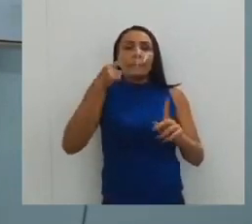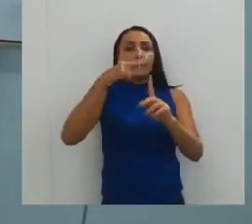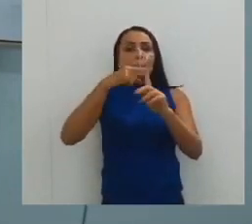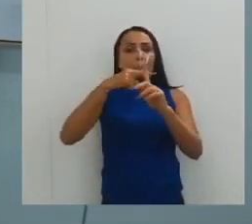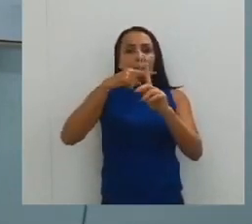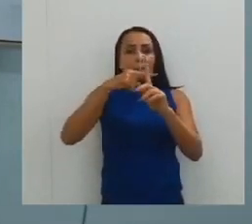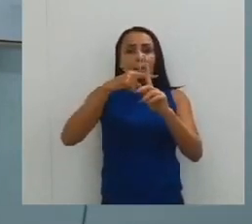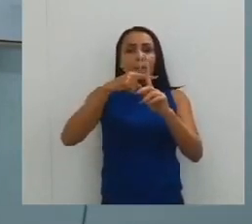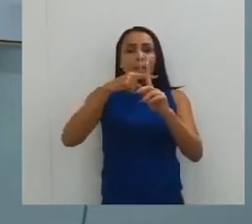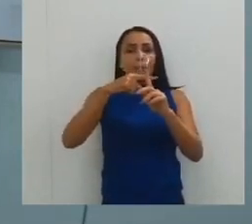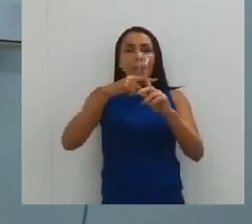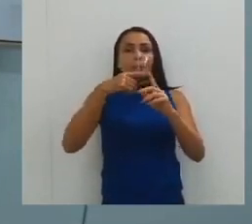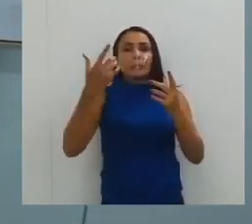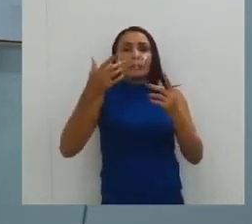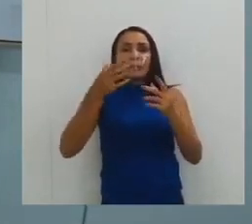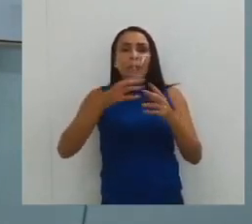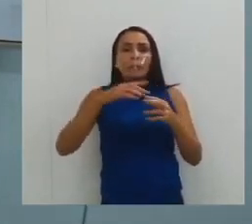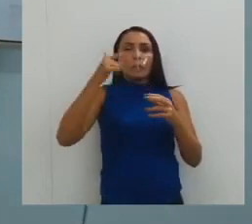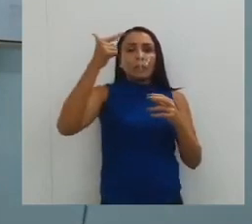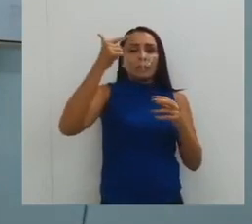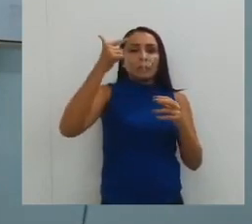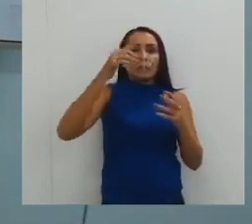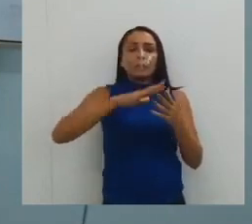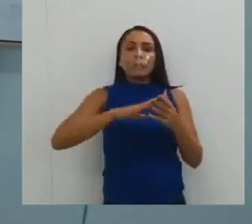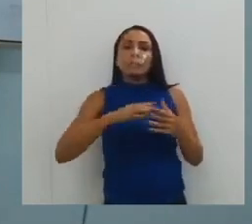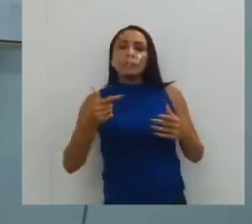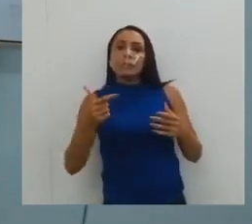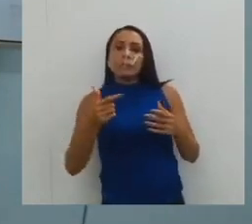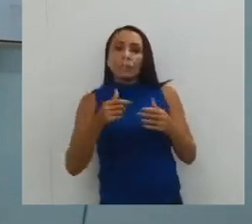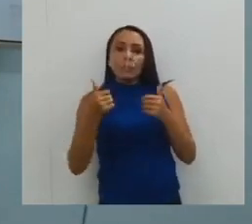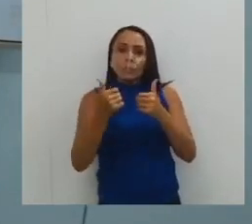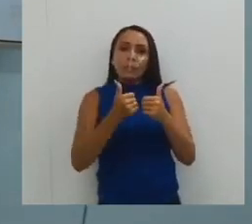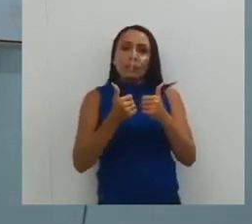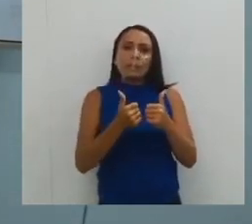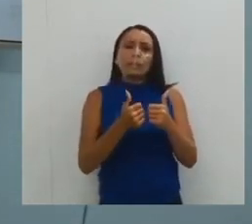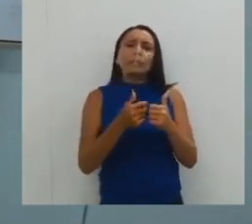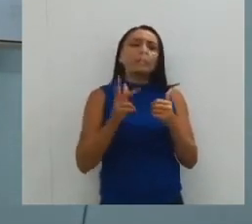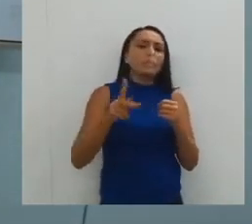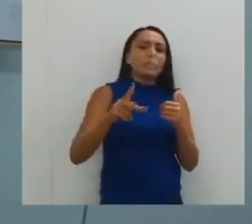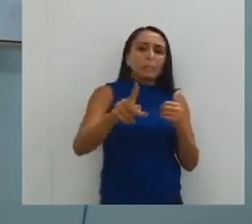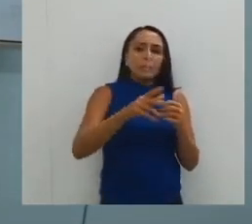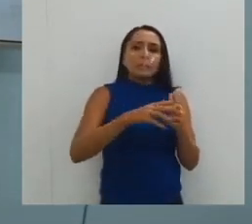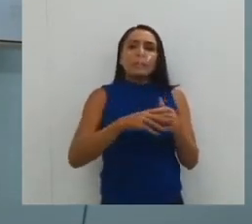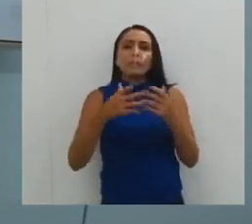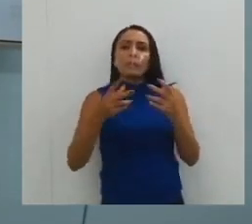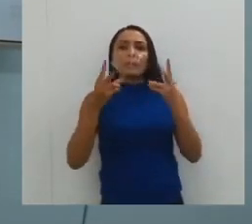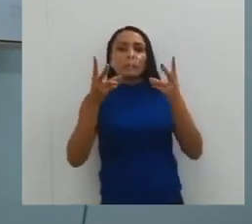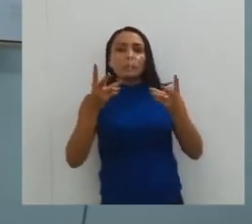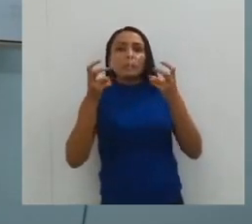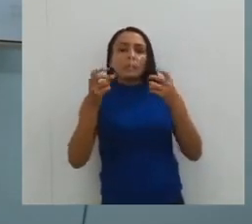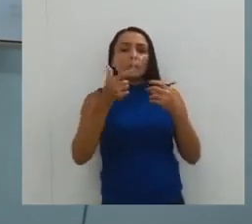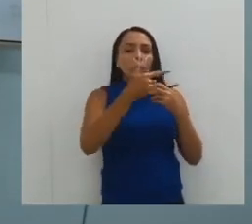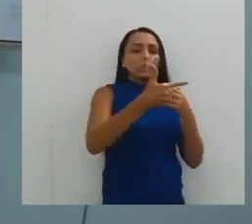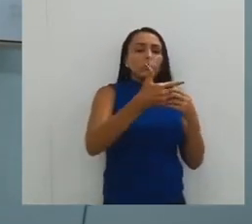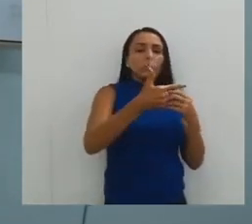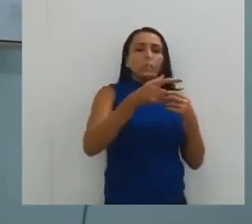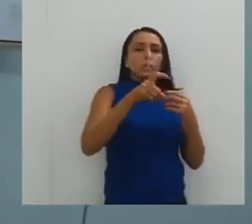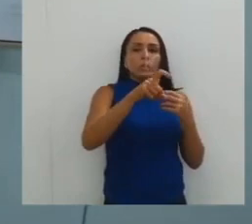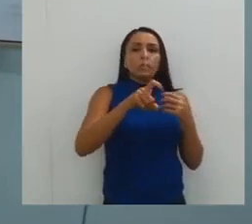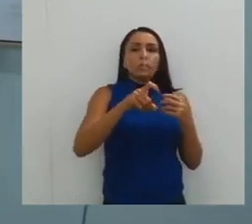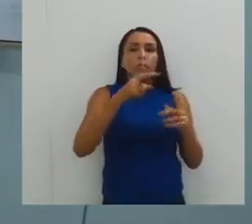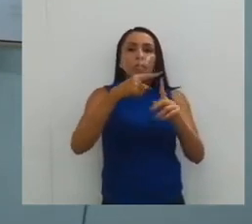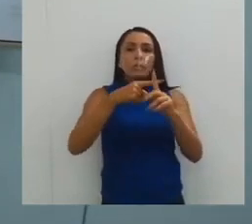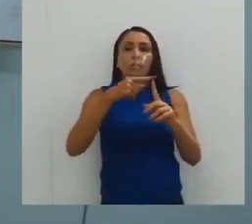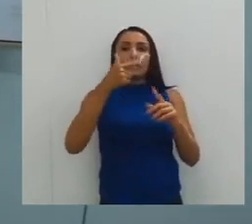quadrado do segundo. Beleza? Então, ó, toda vez que tiver quadrado do primeiro, 2x mais 2, 2x mais